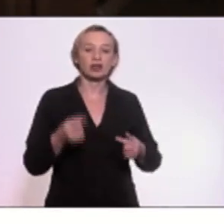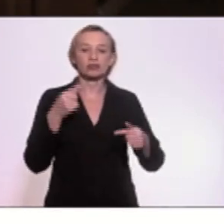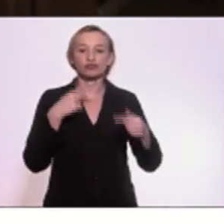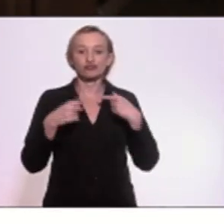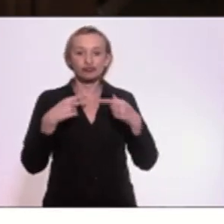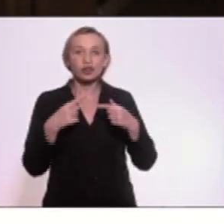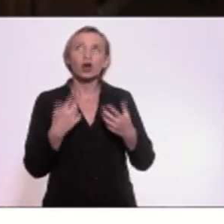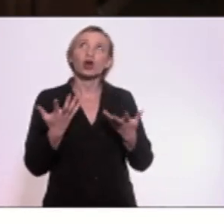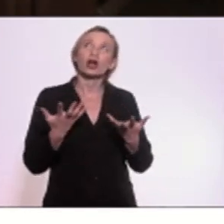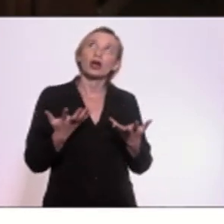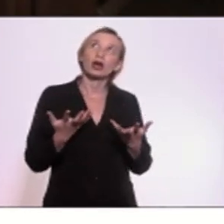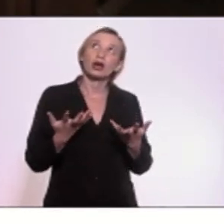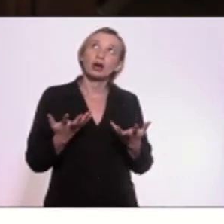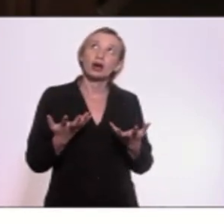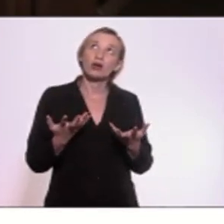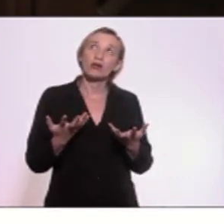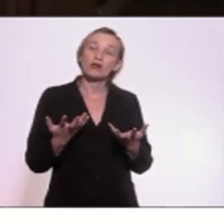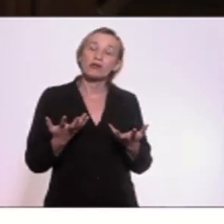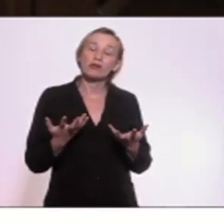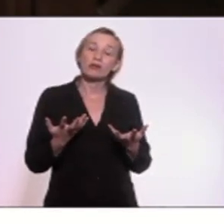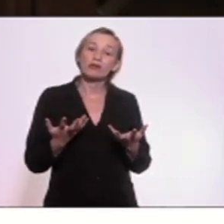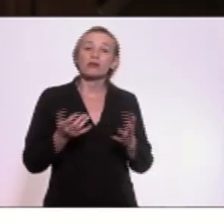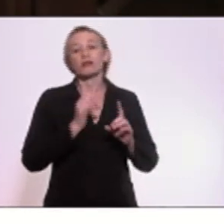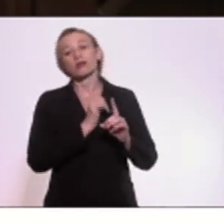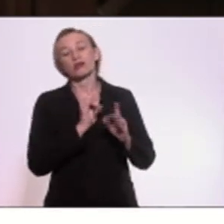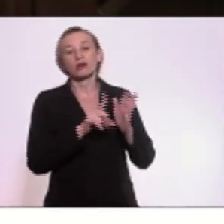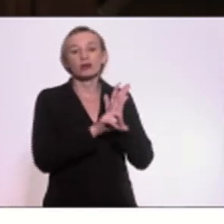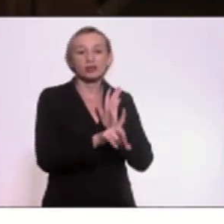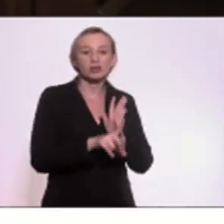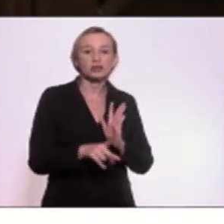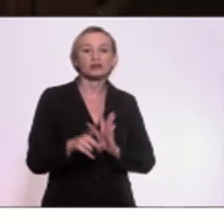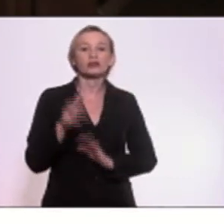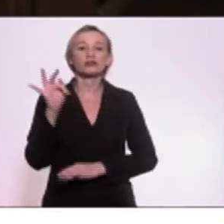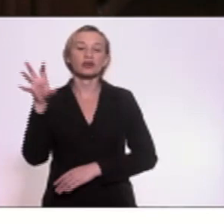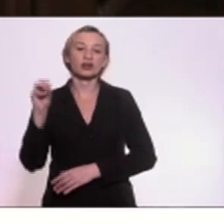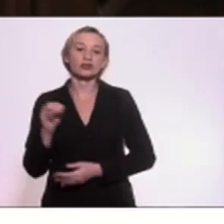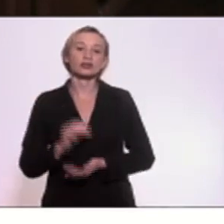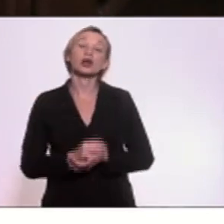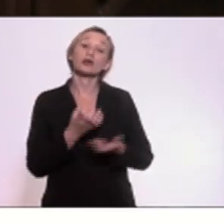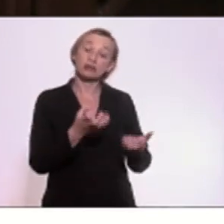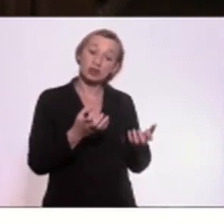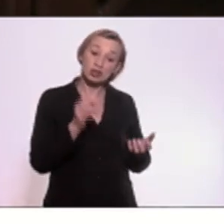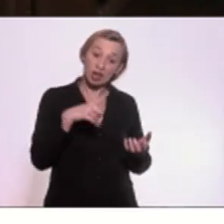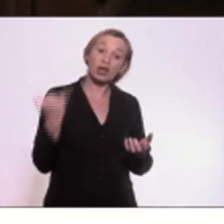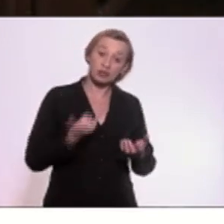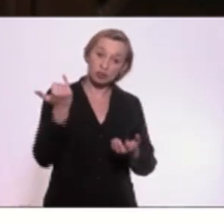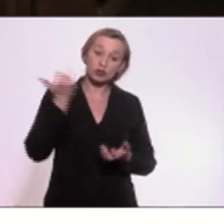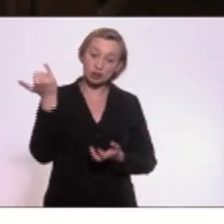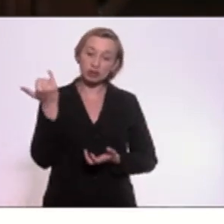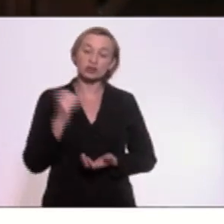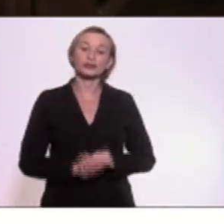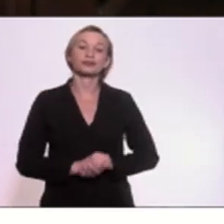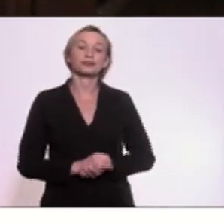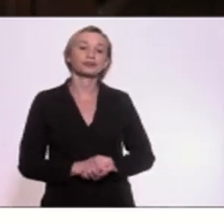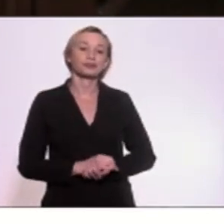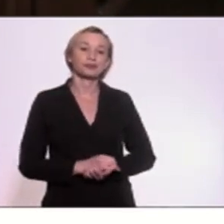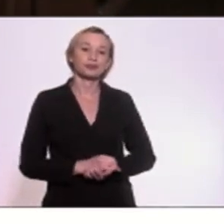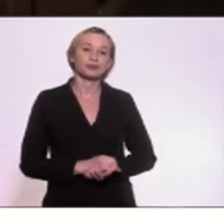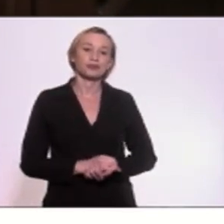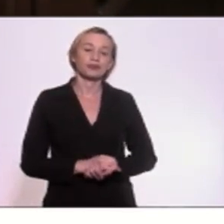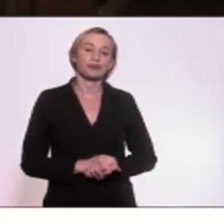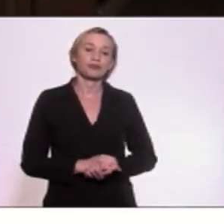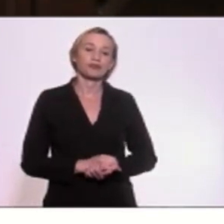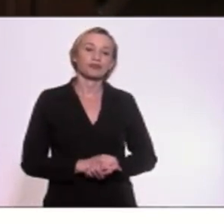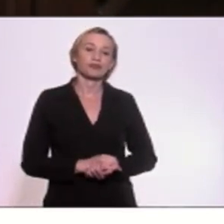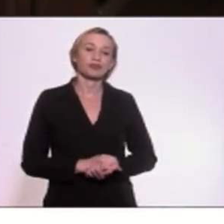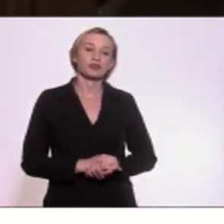discussão sobre esta indicação legislativa, Flávio, que é importante e é meritória,